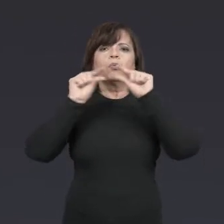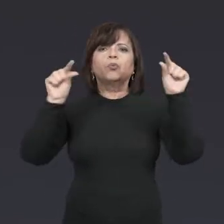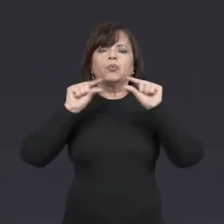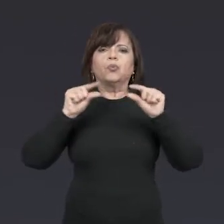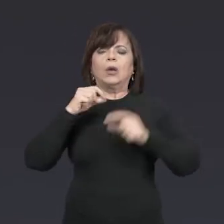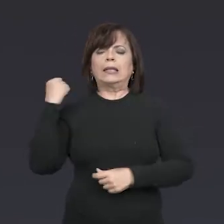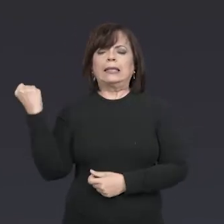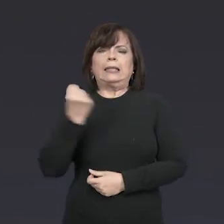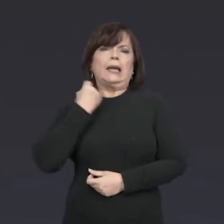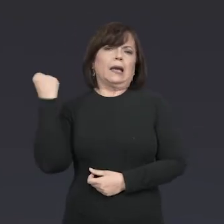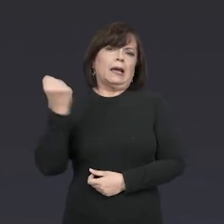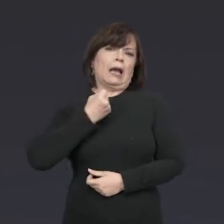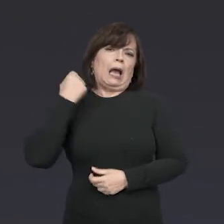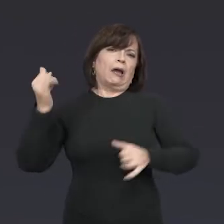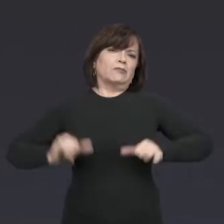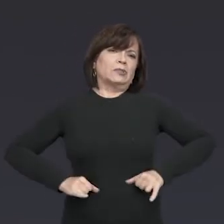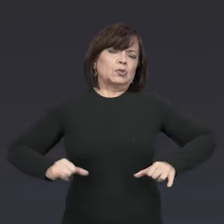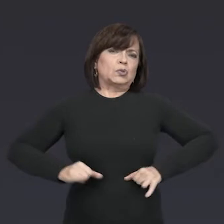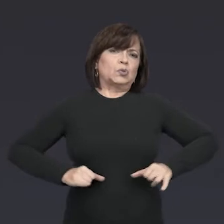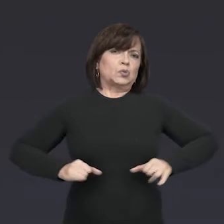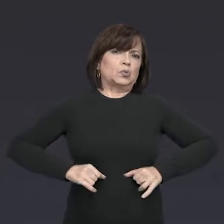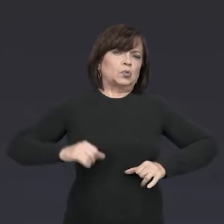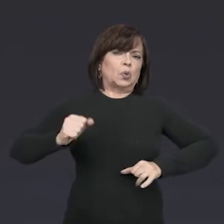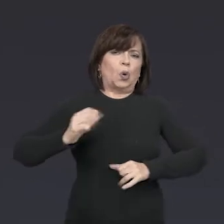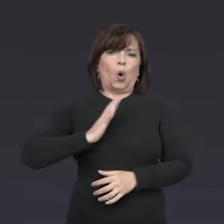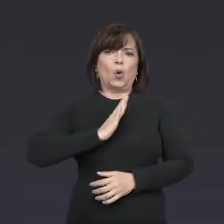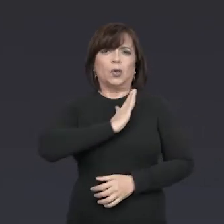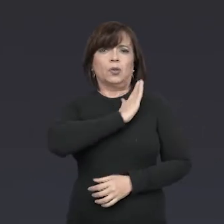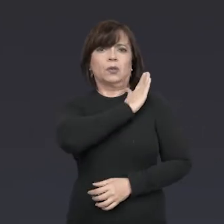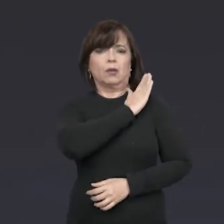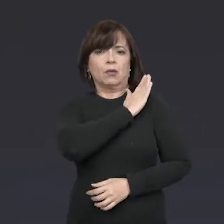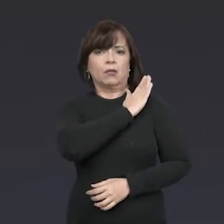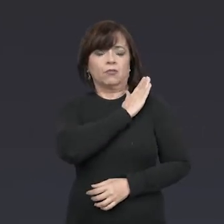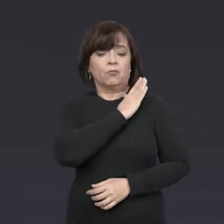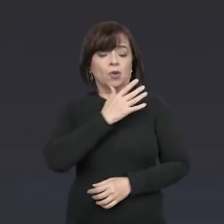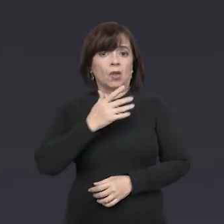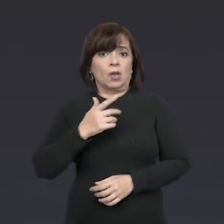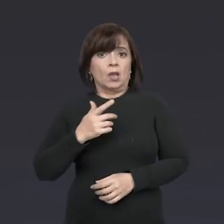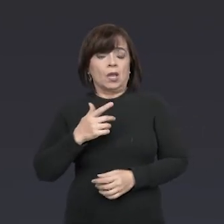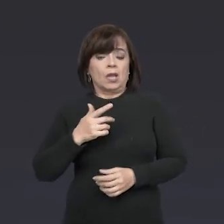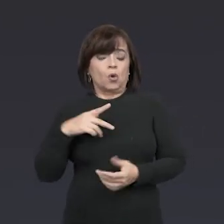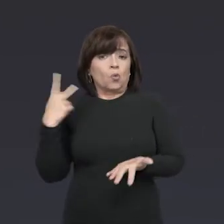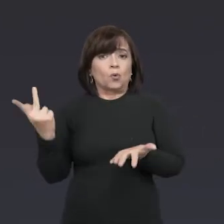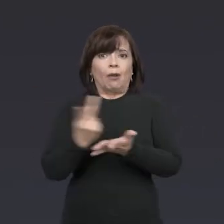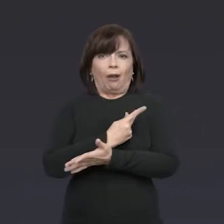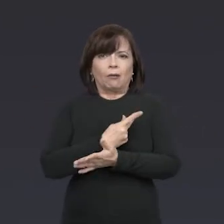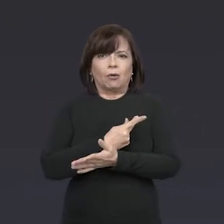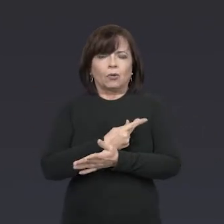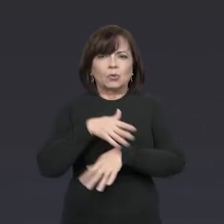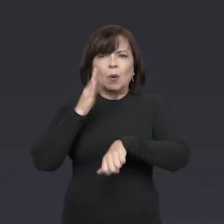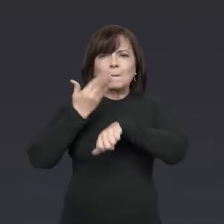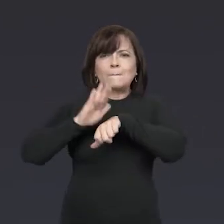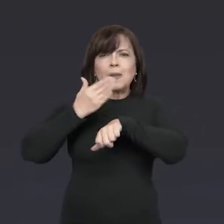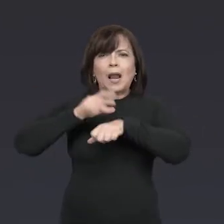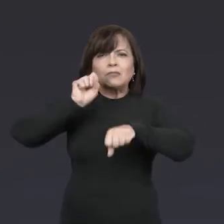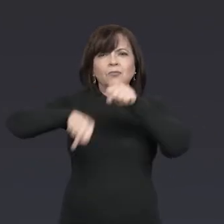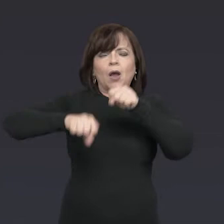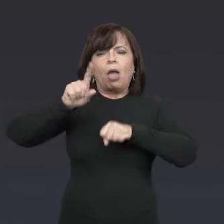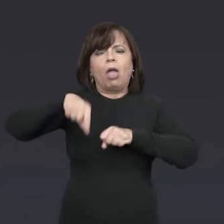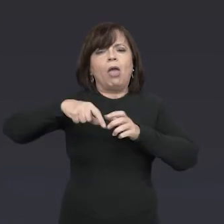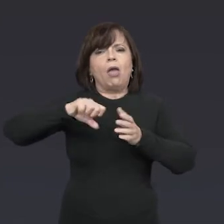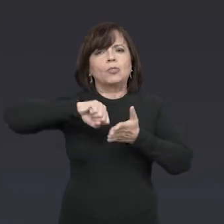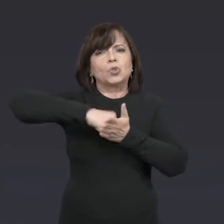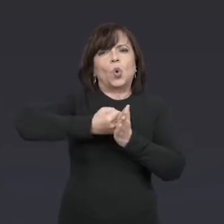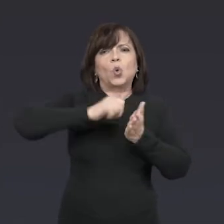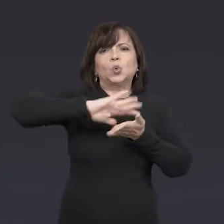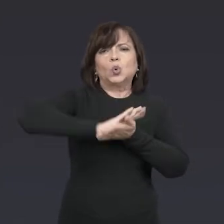extremo sofrimento para a vítima, ou seja, era um meio cruel. O próprio perito já falou que o meio empregado para a prática do homicídio